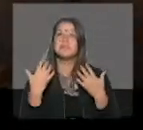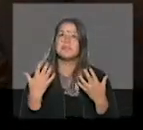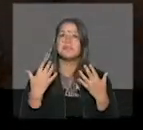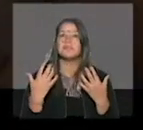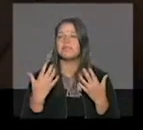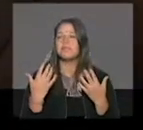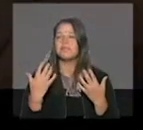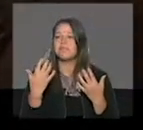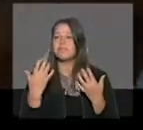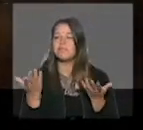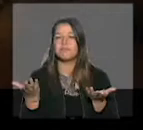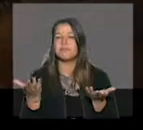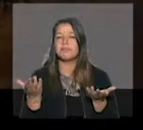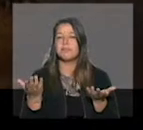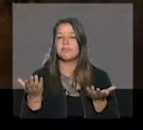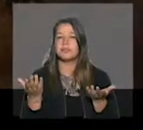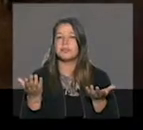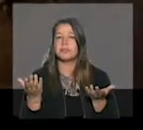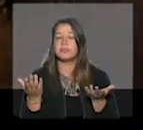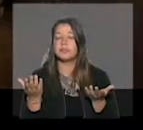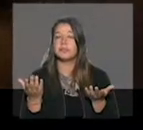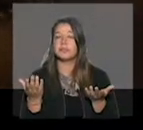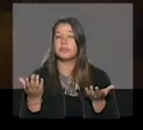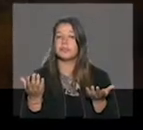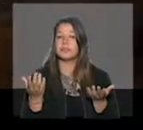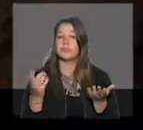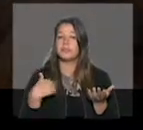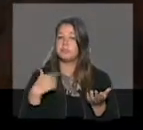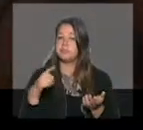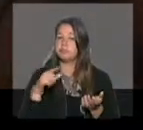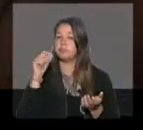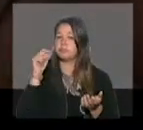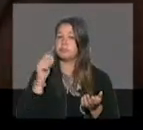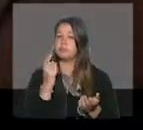seria atendido. O santo,